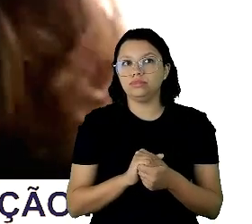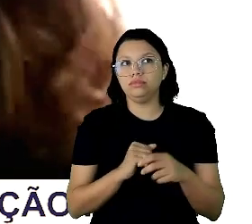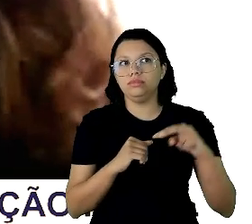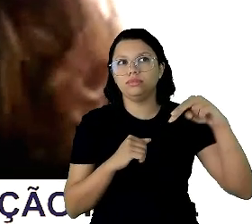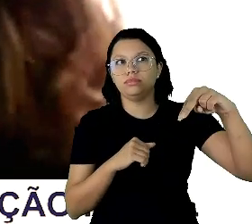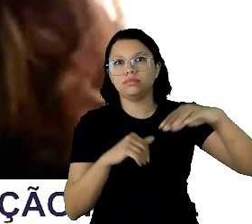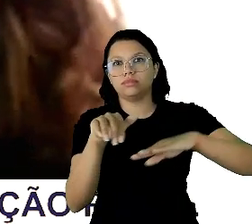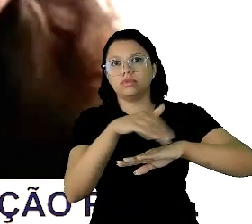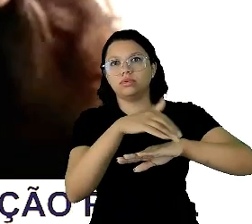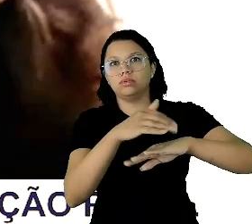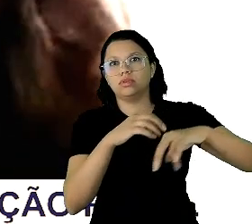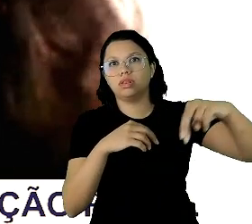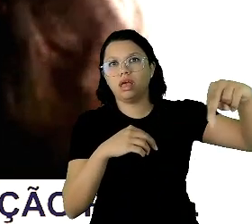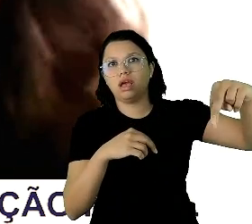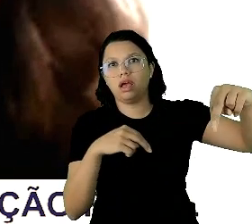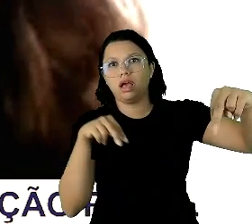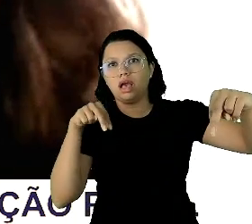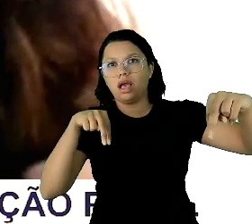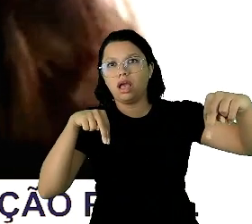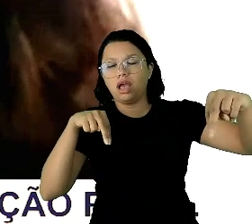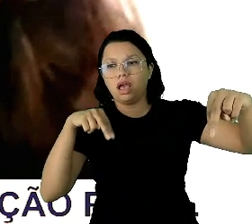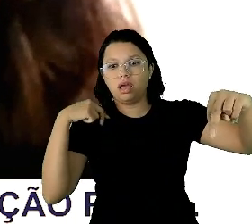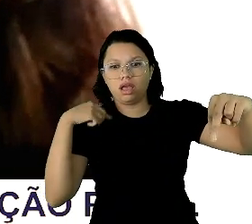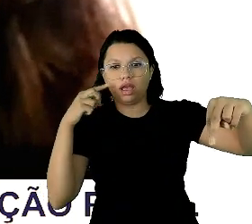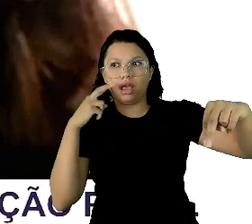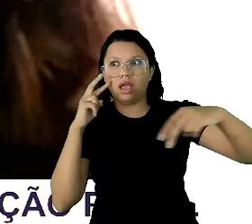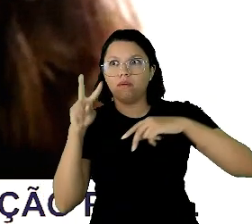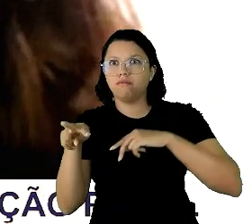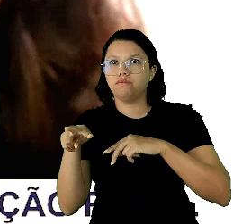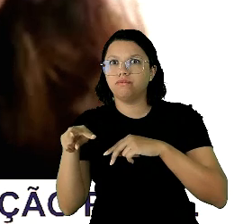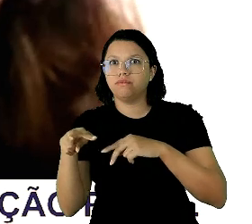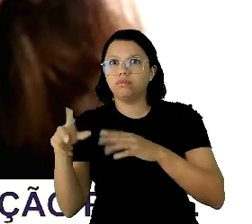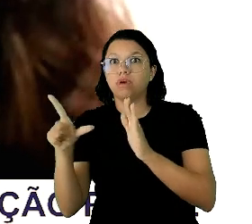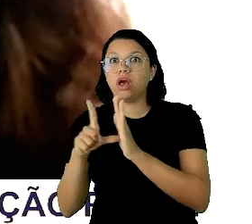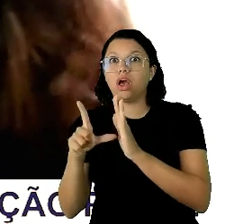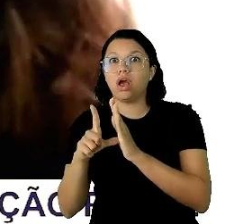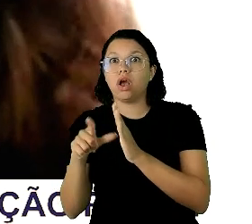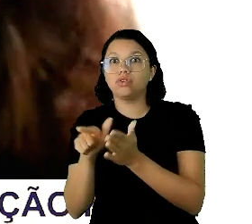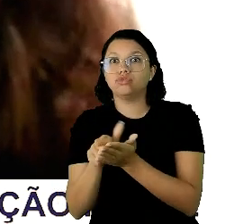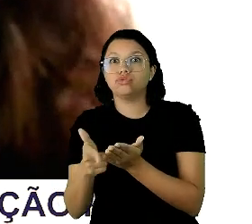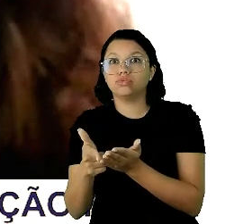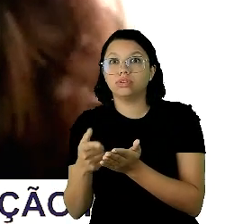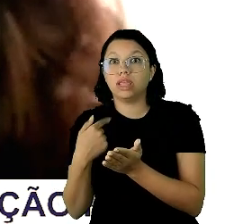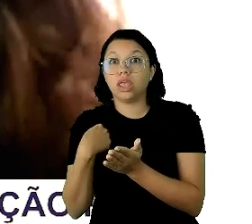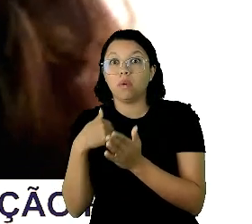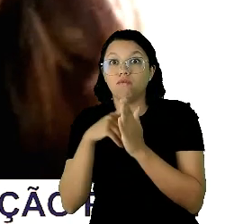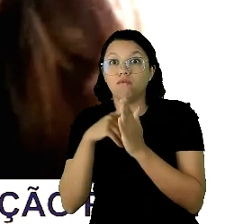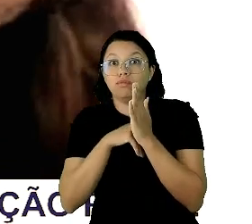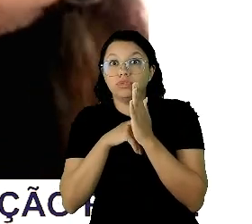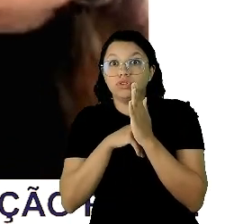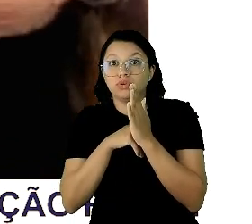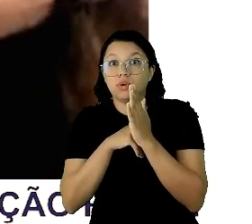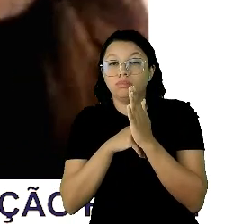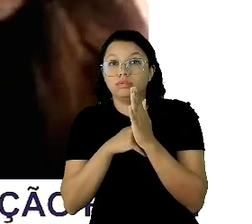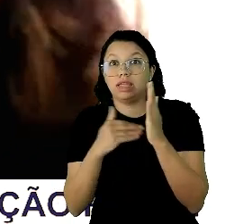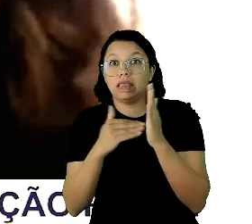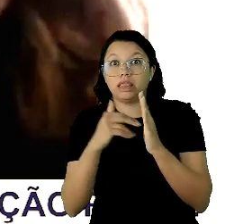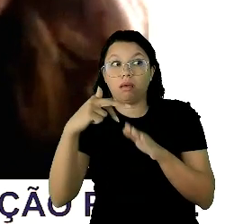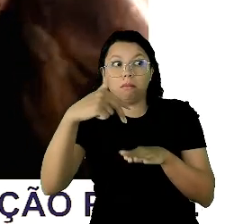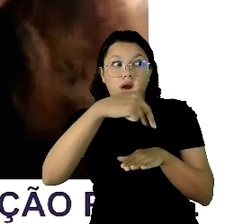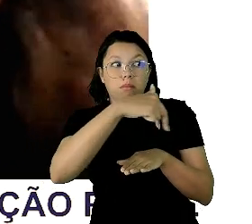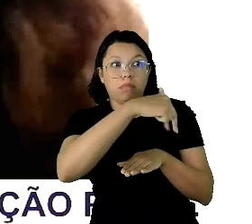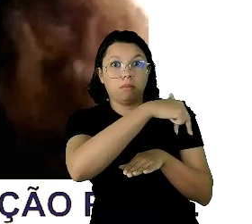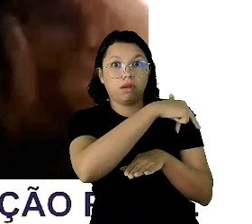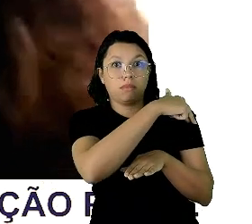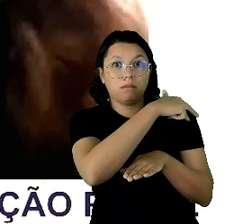vi uma banca de jornal, falei pro cara assim: eu vou ficar aqui atrás da banca com você até a torcida ir embora, tá bom? Ah, não, tudo bem, fica